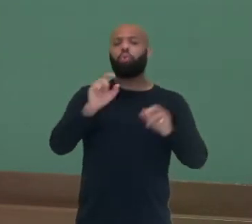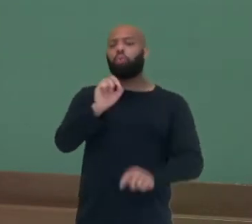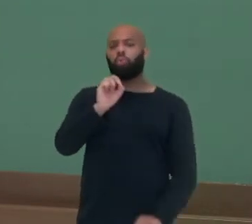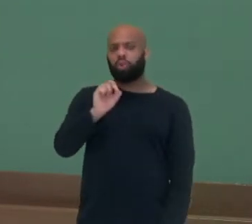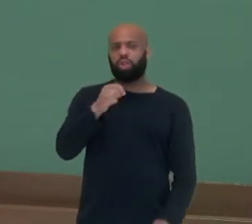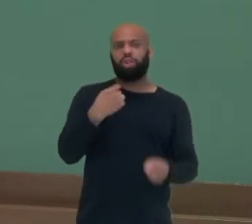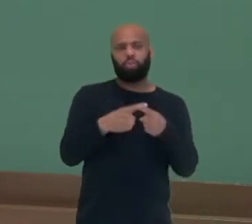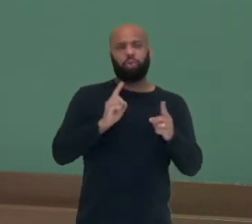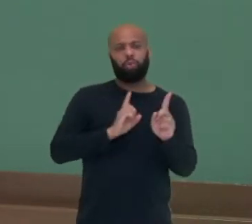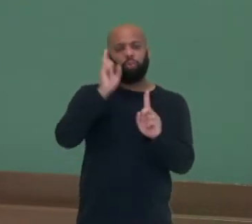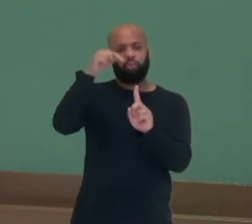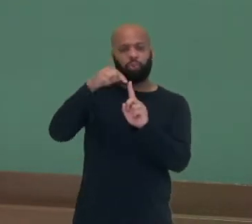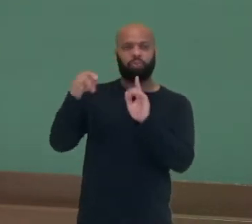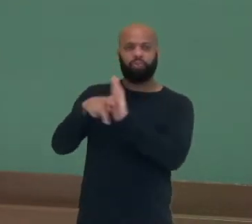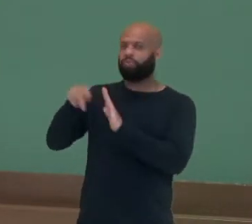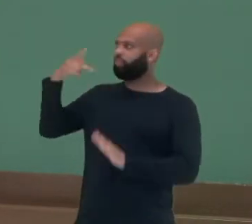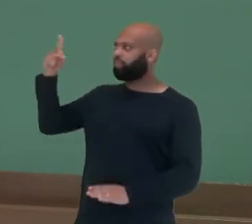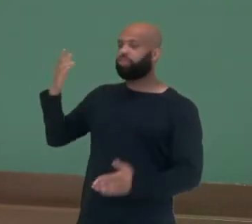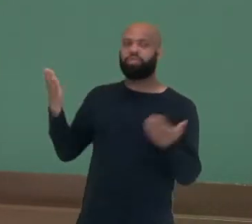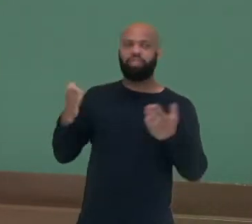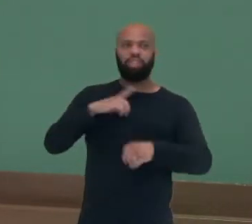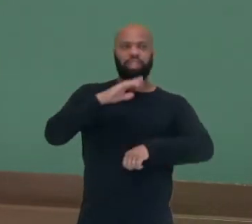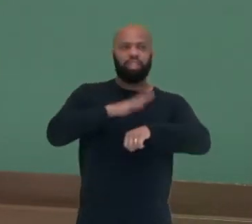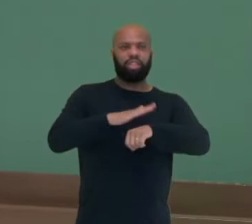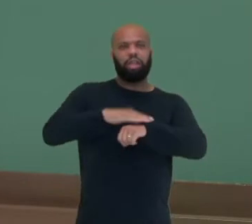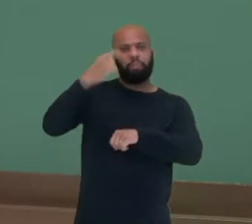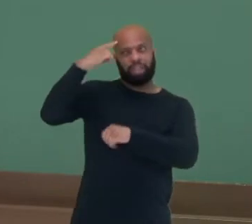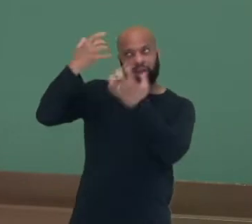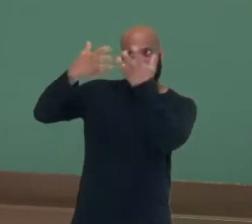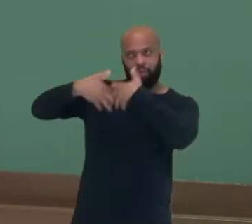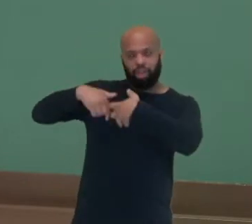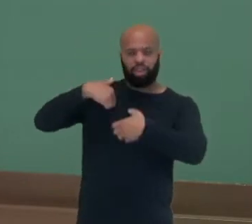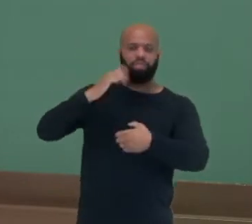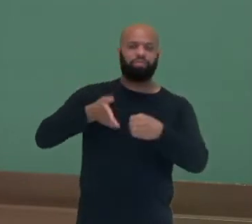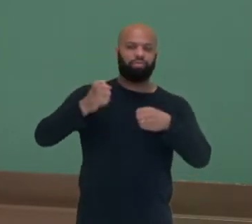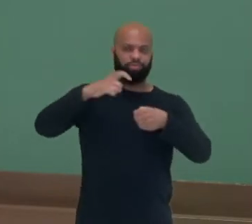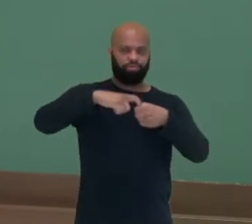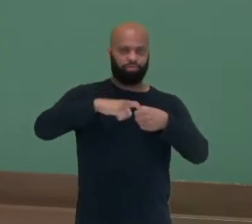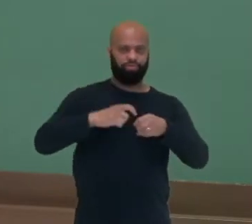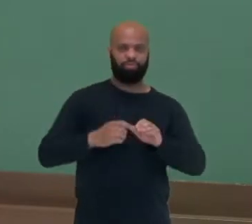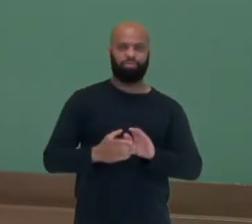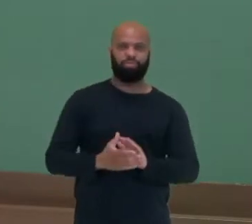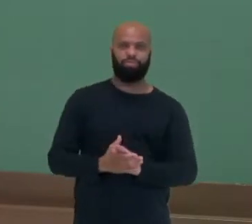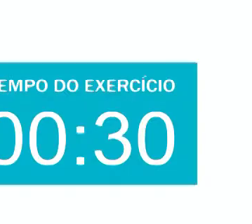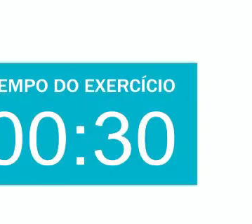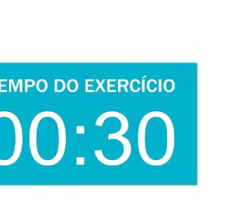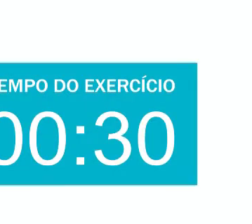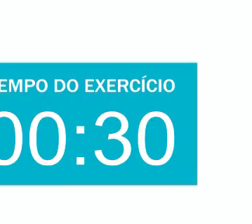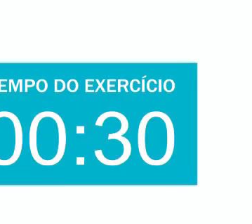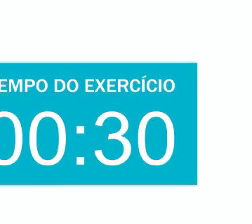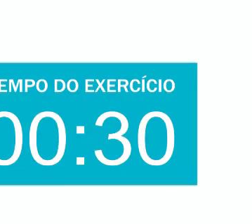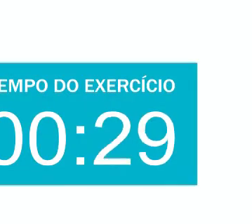é a função desse objeto. Então eu vou dar um tempinho para você pensar e eu já retorno.